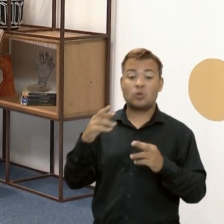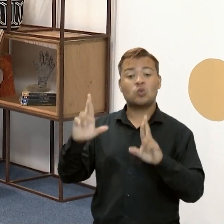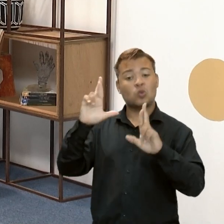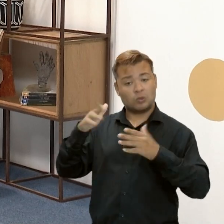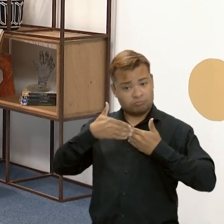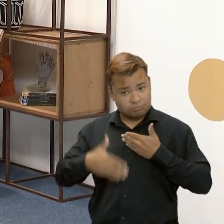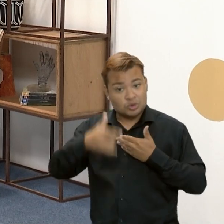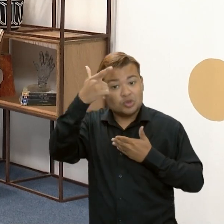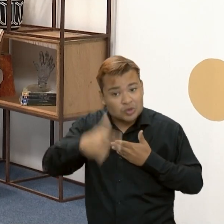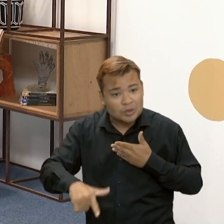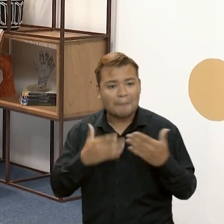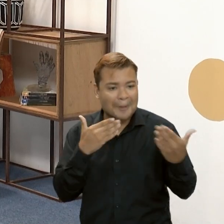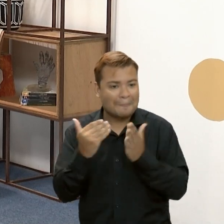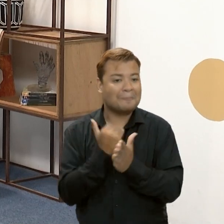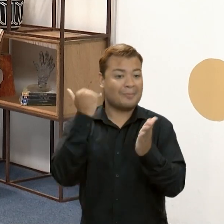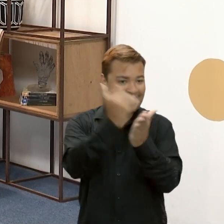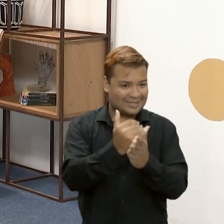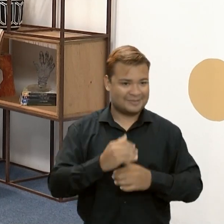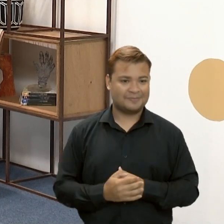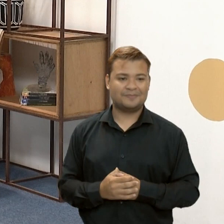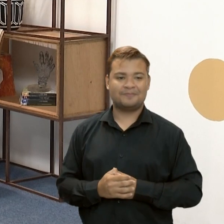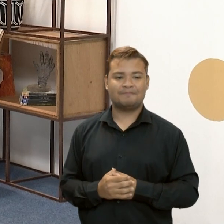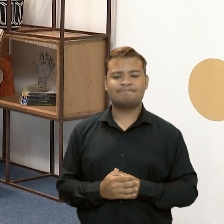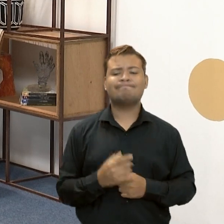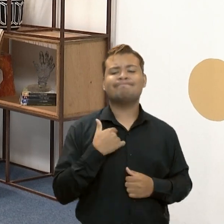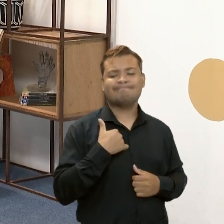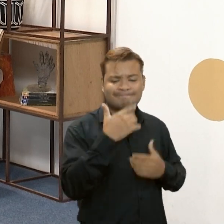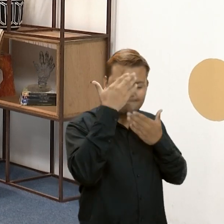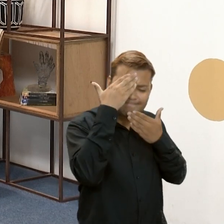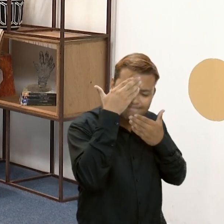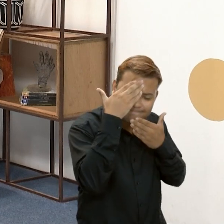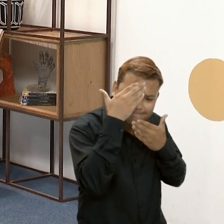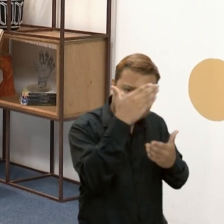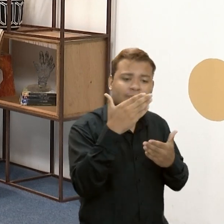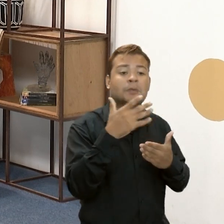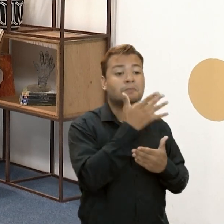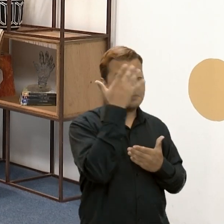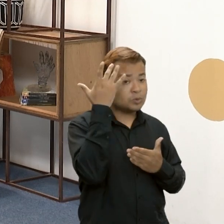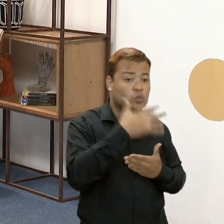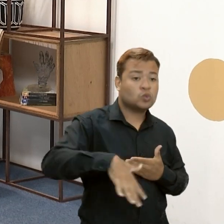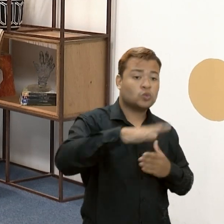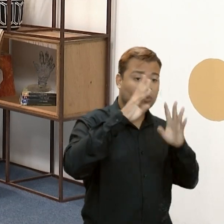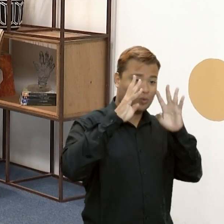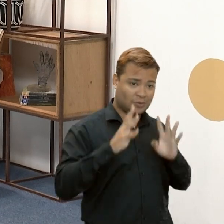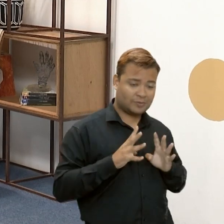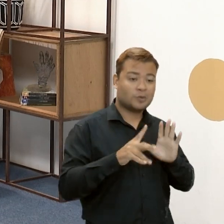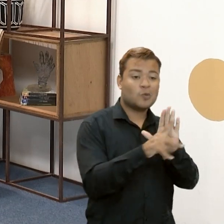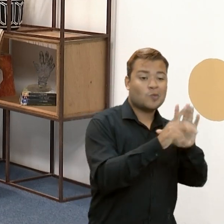gente converse com você em outro momento. Eu é que agradeço, muito obrigada a quem nos ouviu aí da